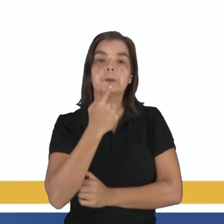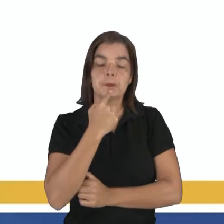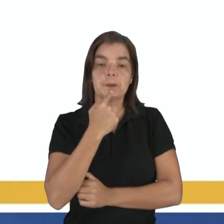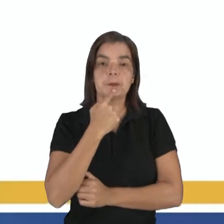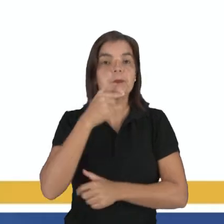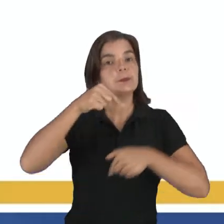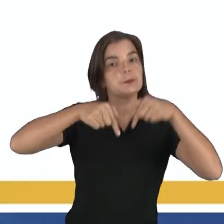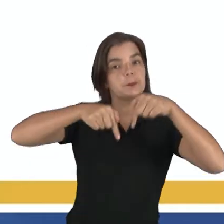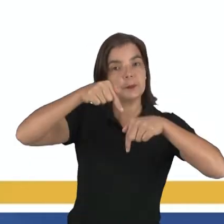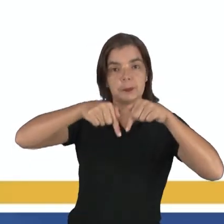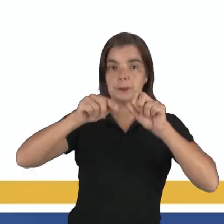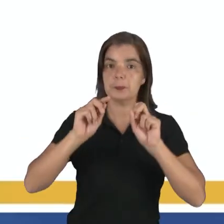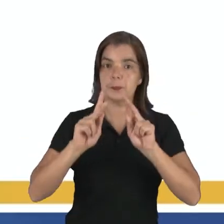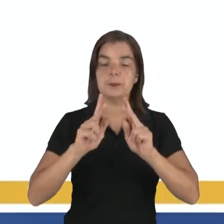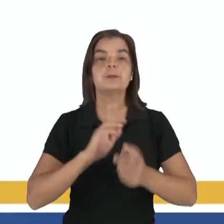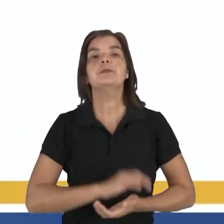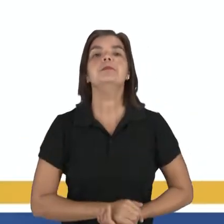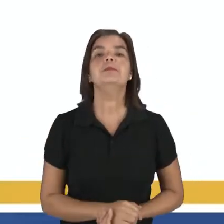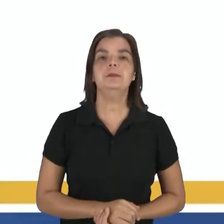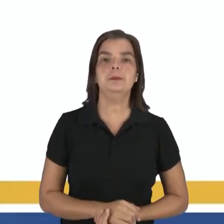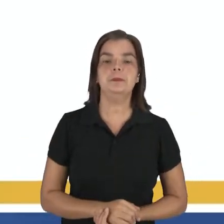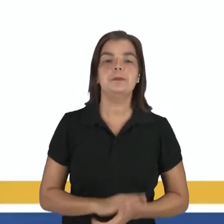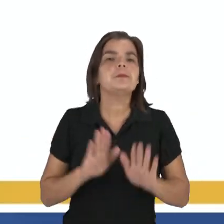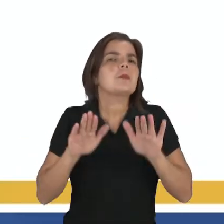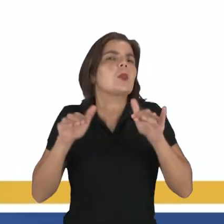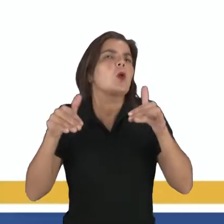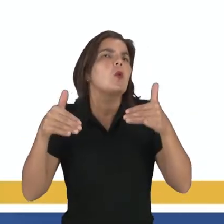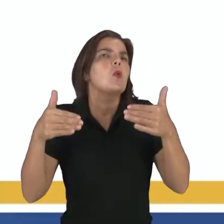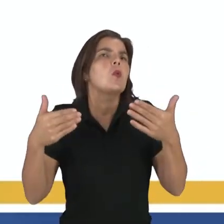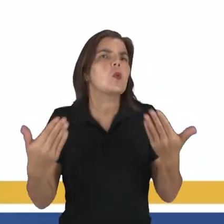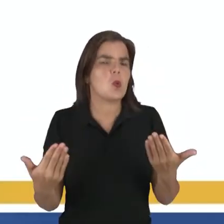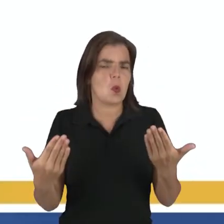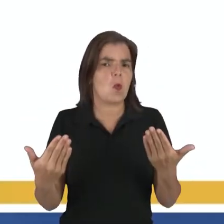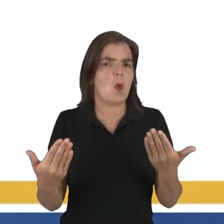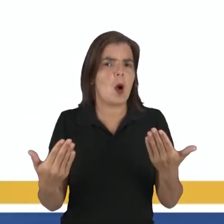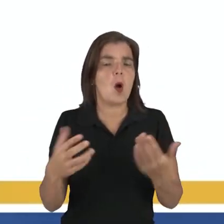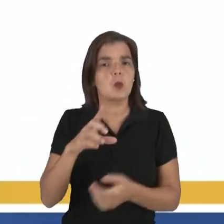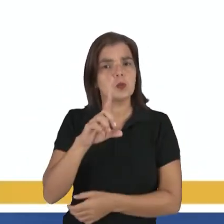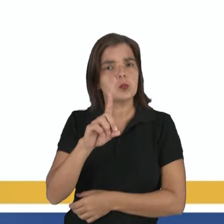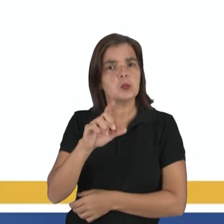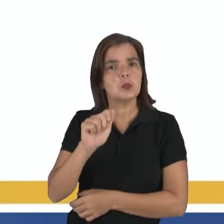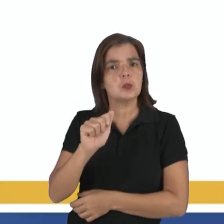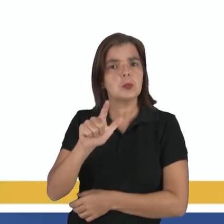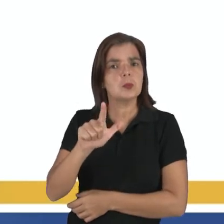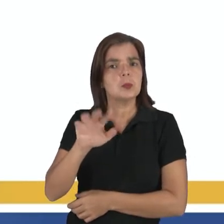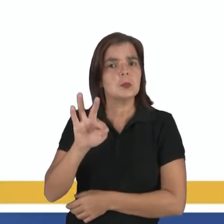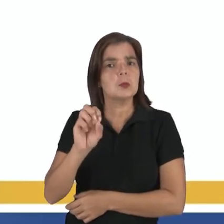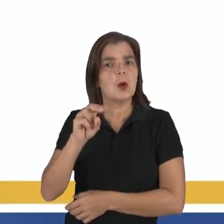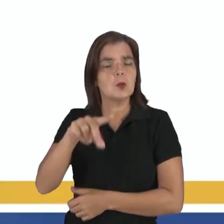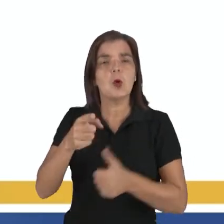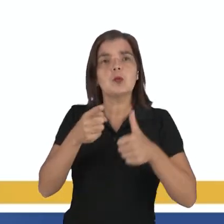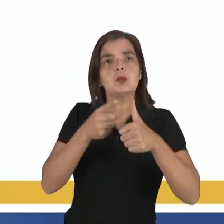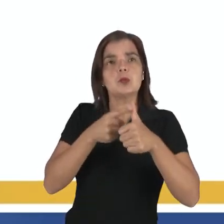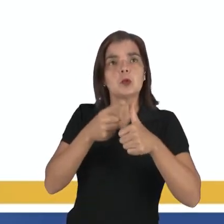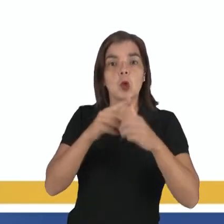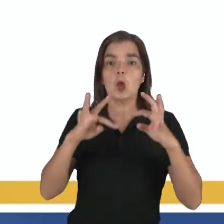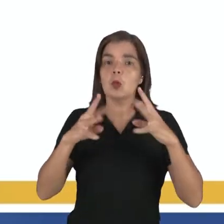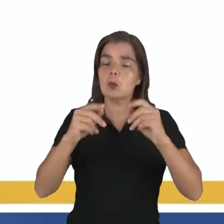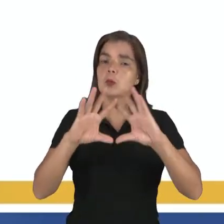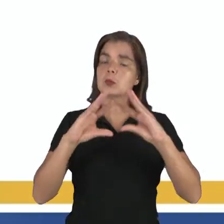elemento químico, beleza? E aí, quais são os postulados de Dalton? Primeiro, todas